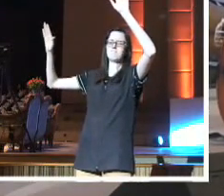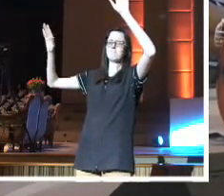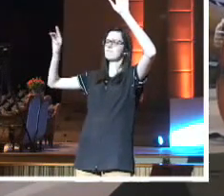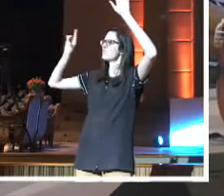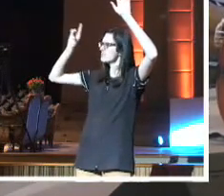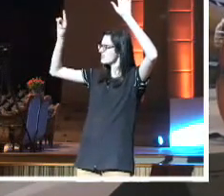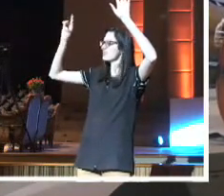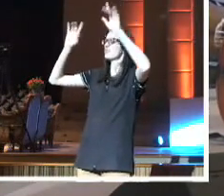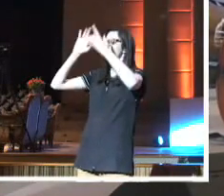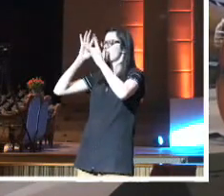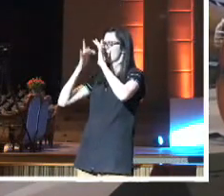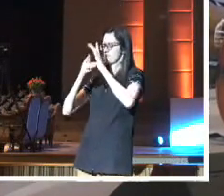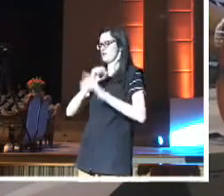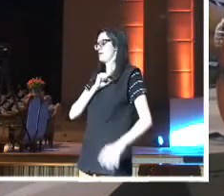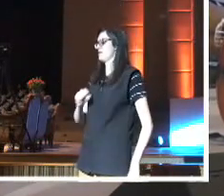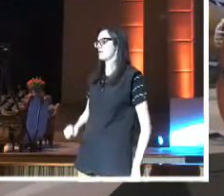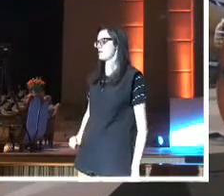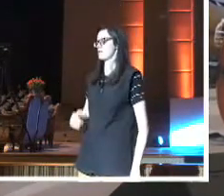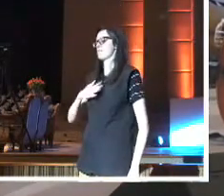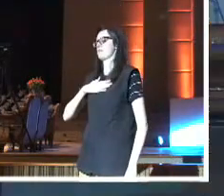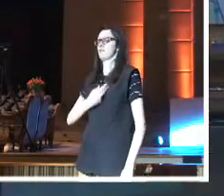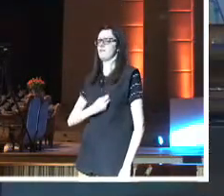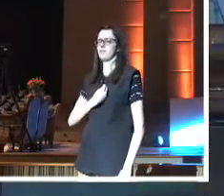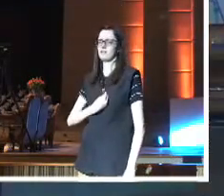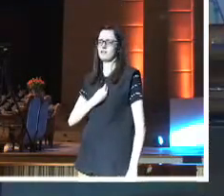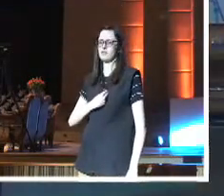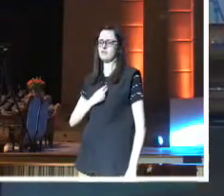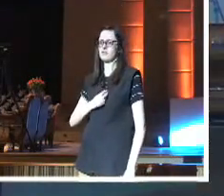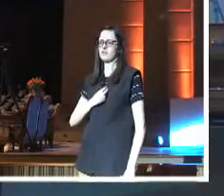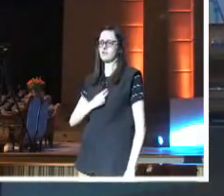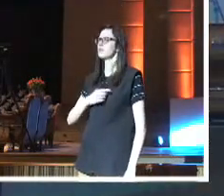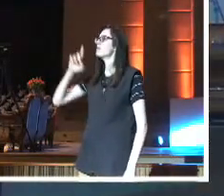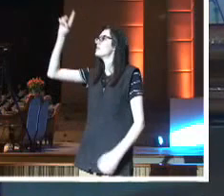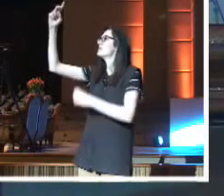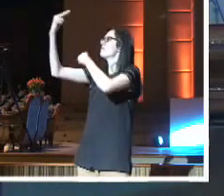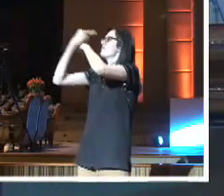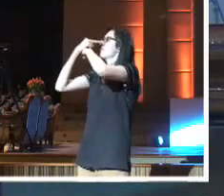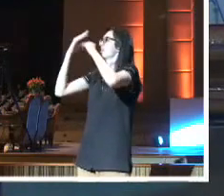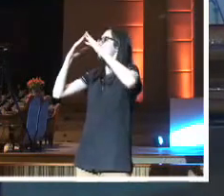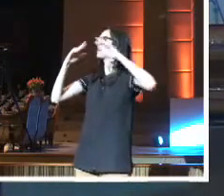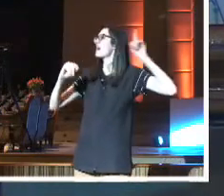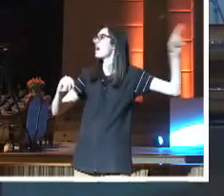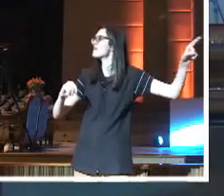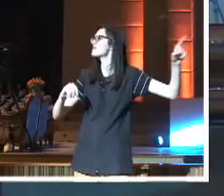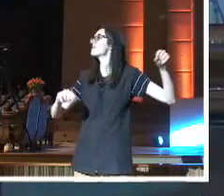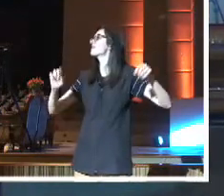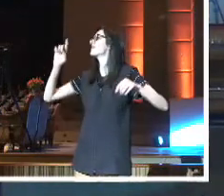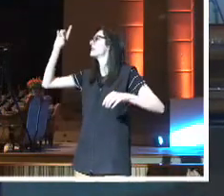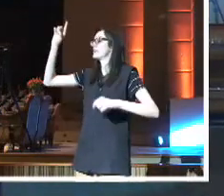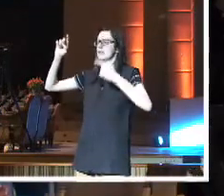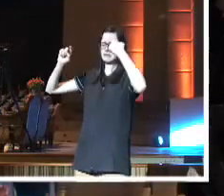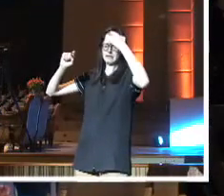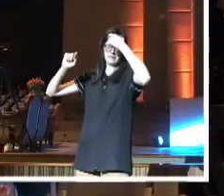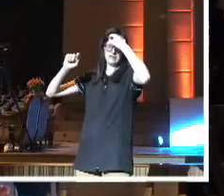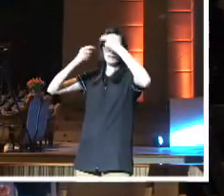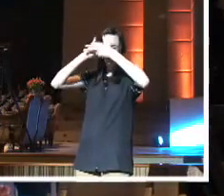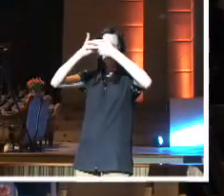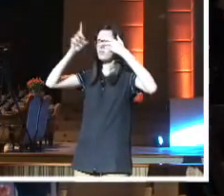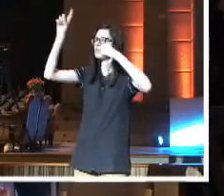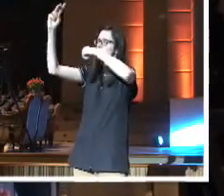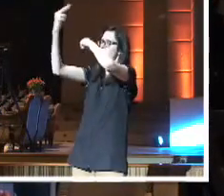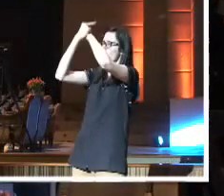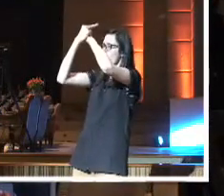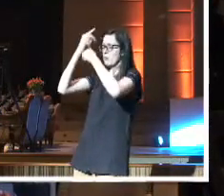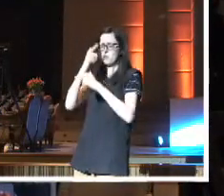és Jesus, o Senhor da minha vida, o Senhor da minha casa, o Senhor dos meus pensamentos, o Senhor dos